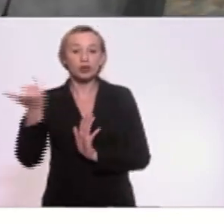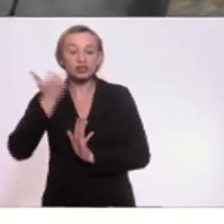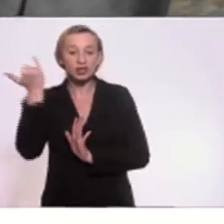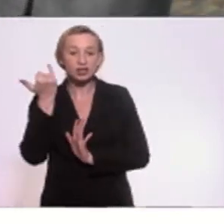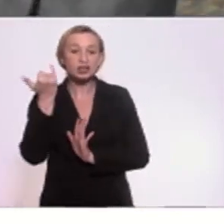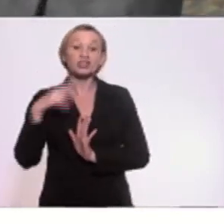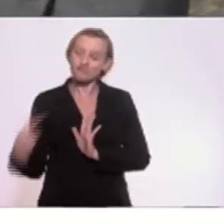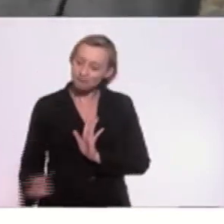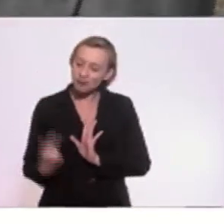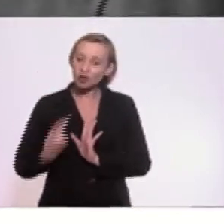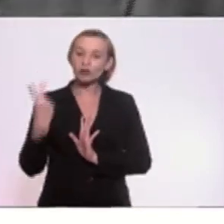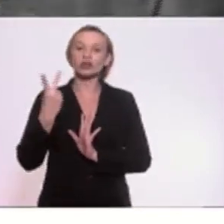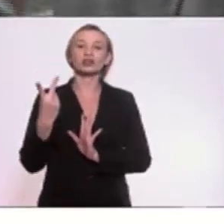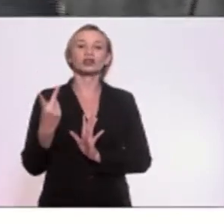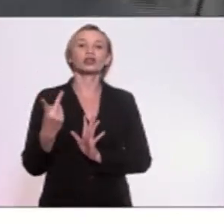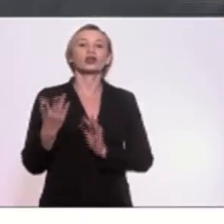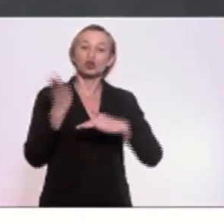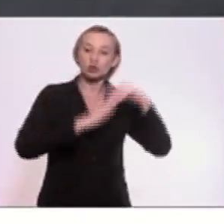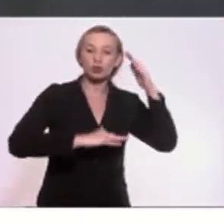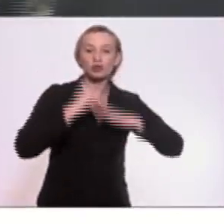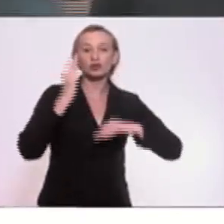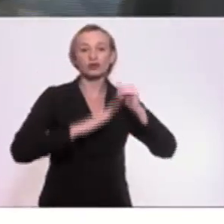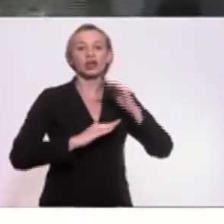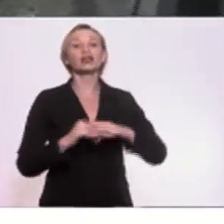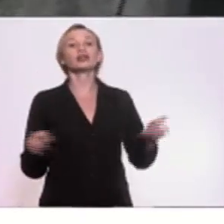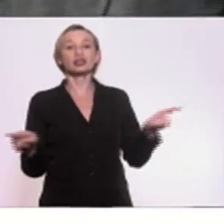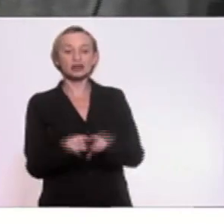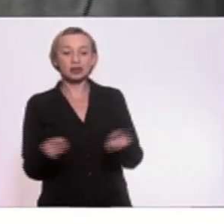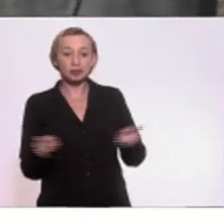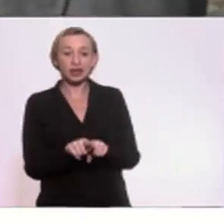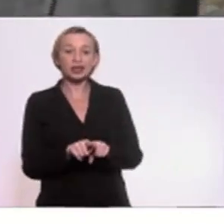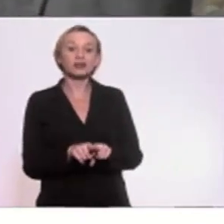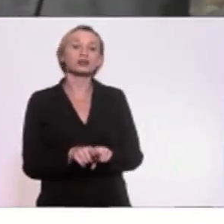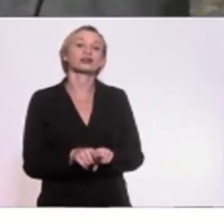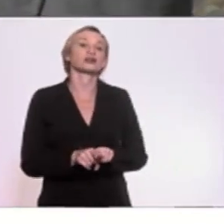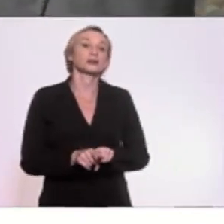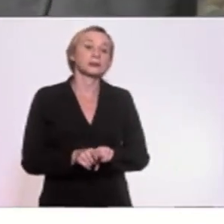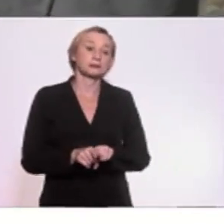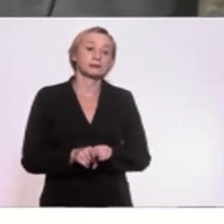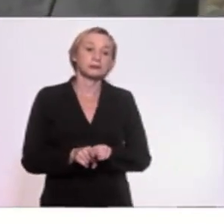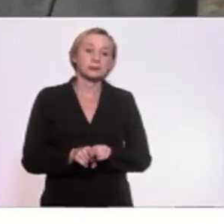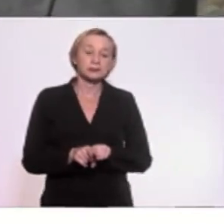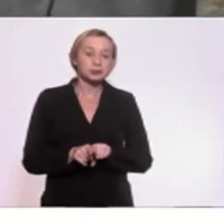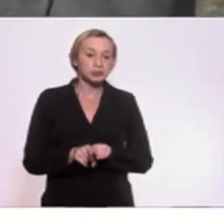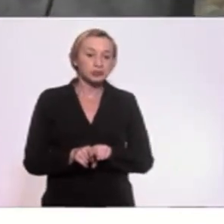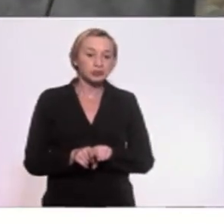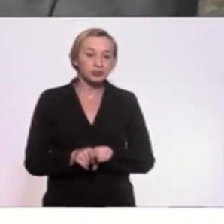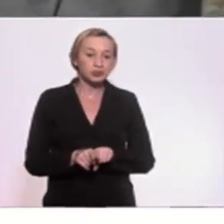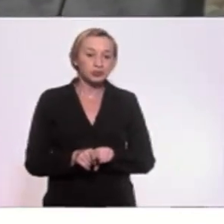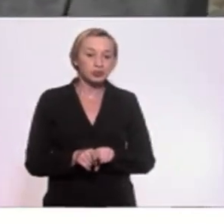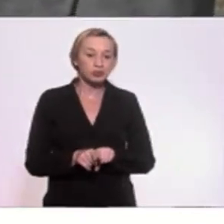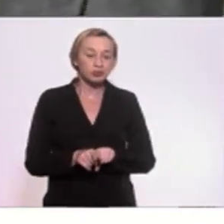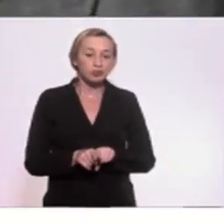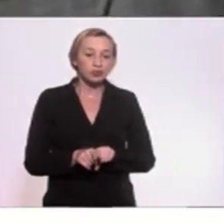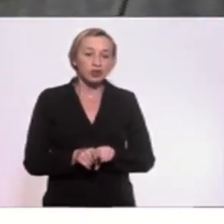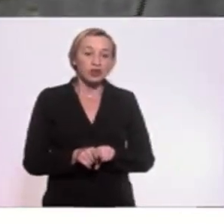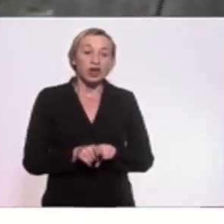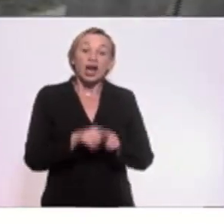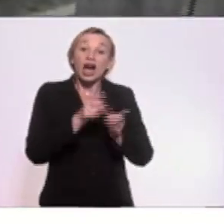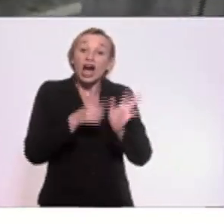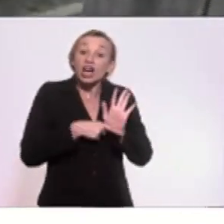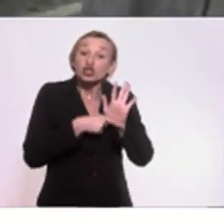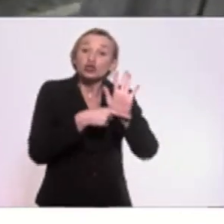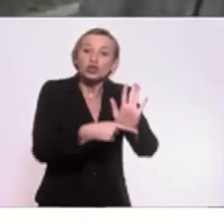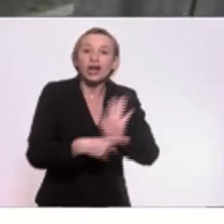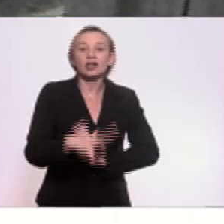é que ele valoriza esses profissionais e, além dessa valorização, vai tratar de um aprimoramento, porque a partir